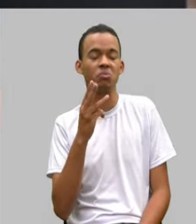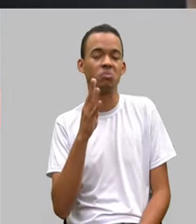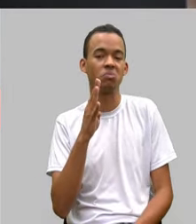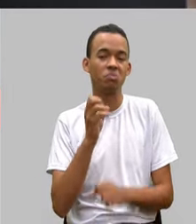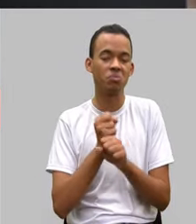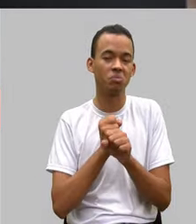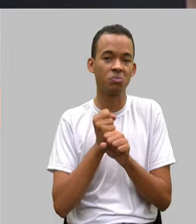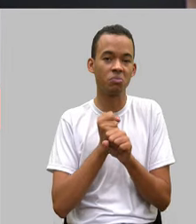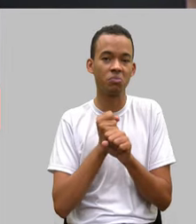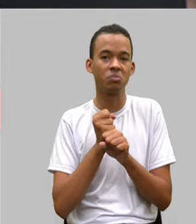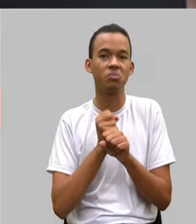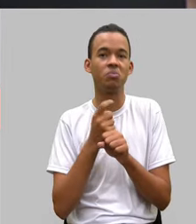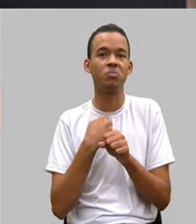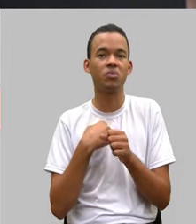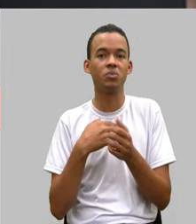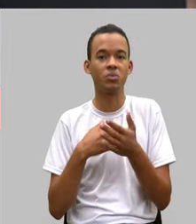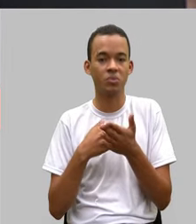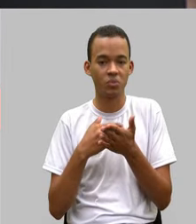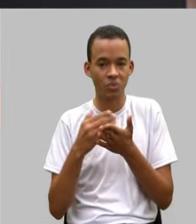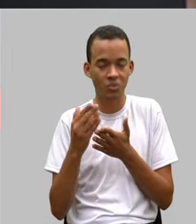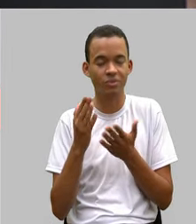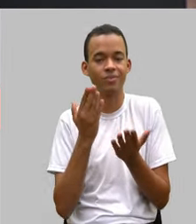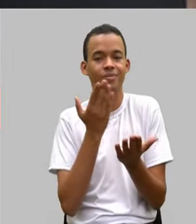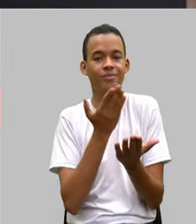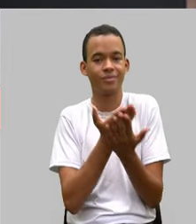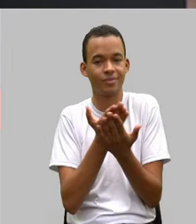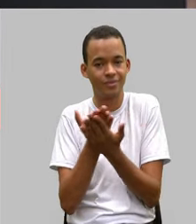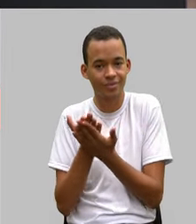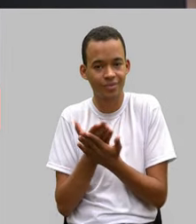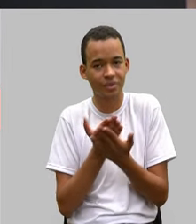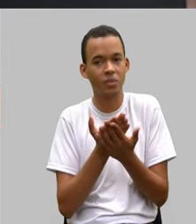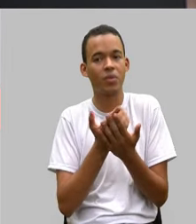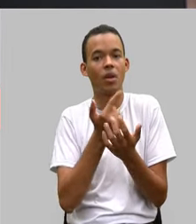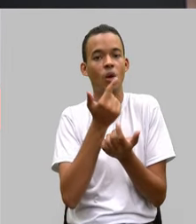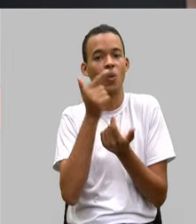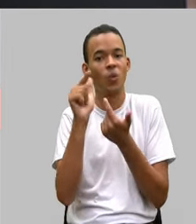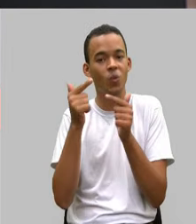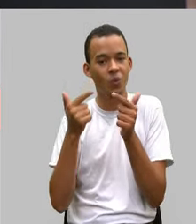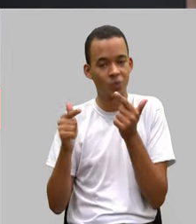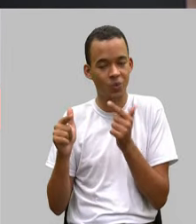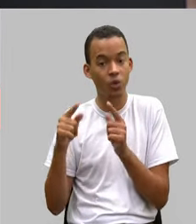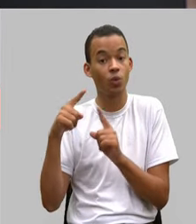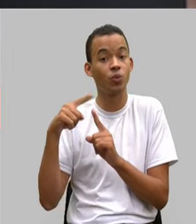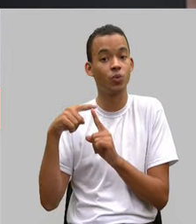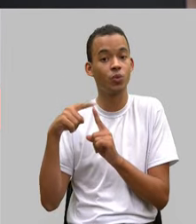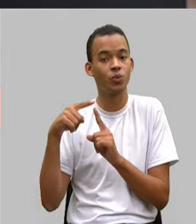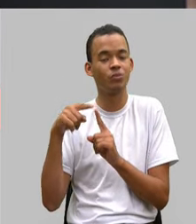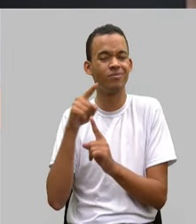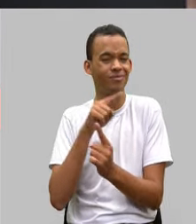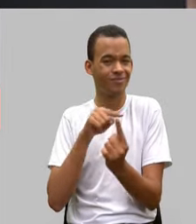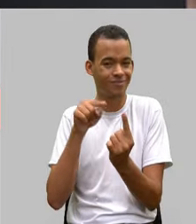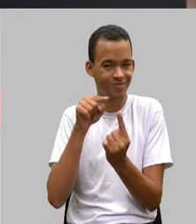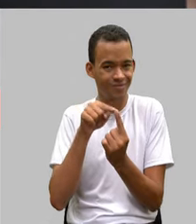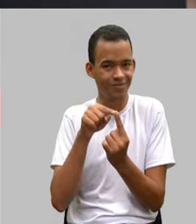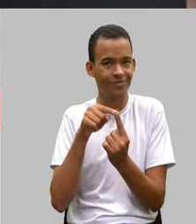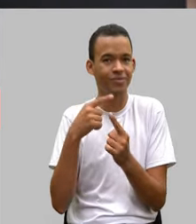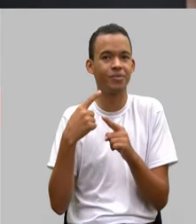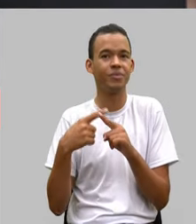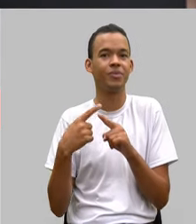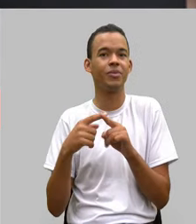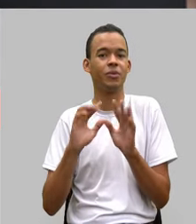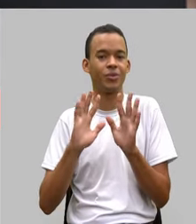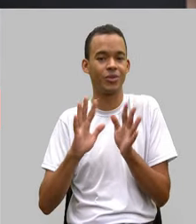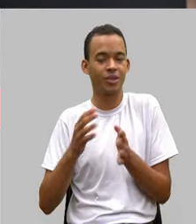a o estudo de outras eh outras tipos de Especialidades acho que eu cheguei numa idade que